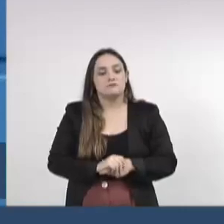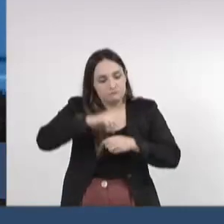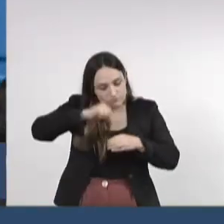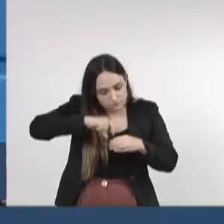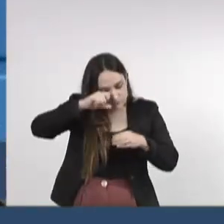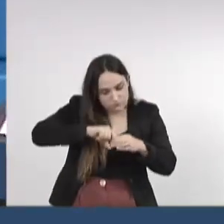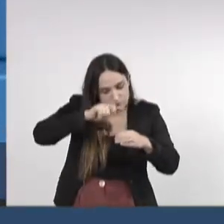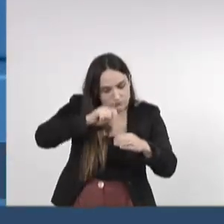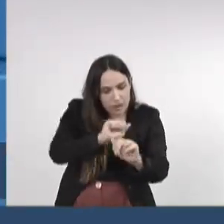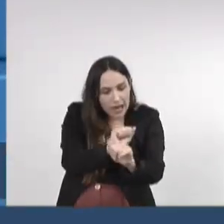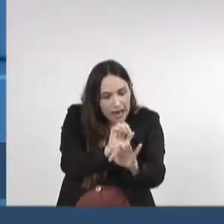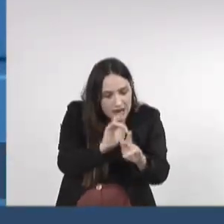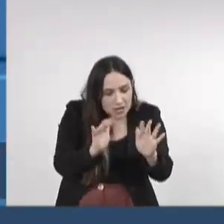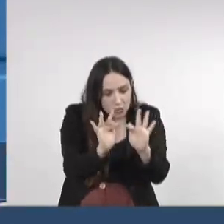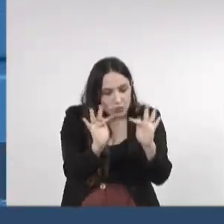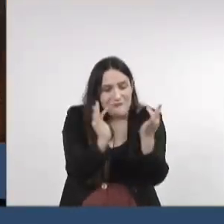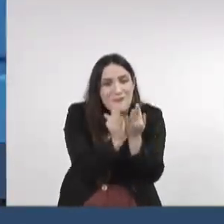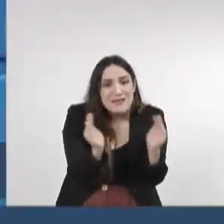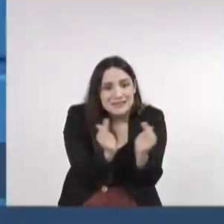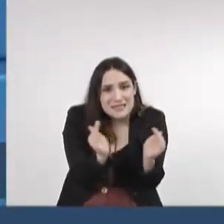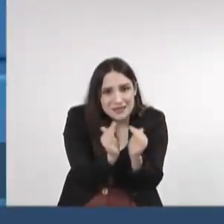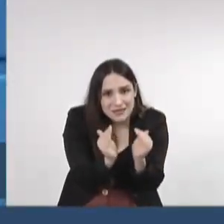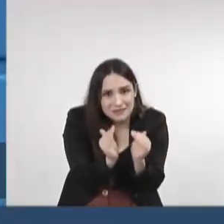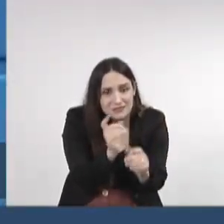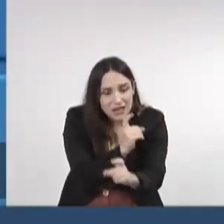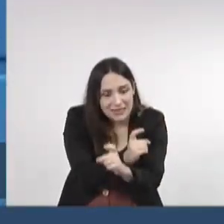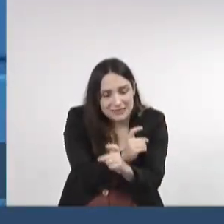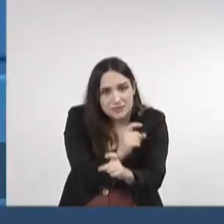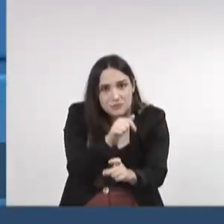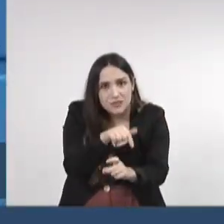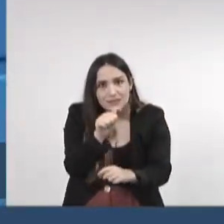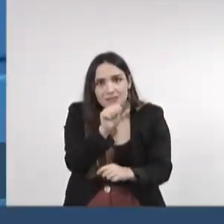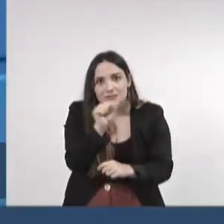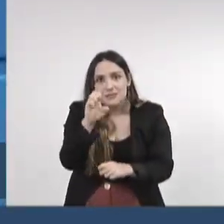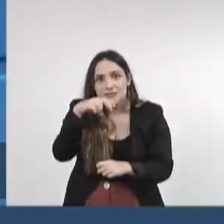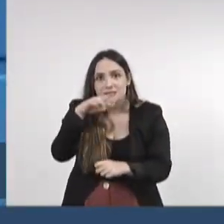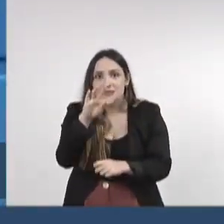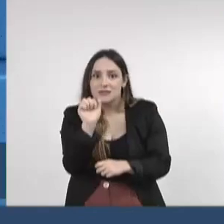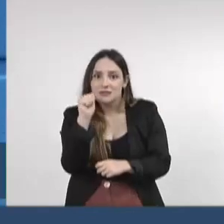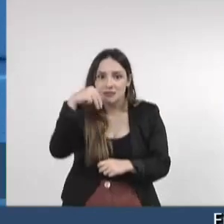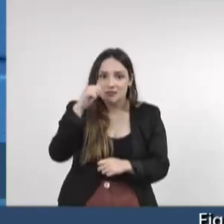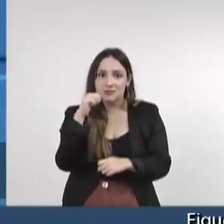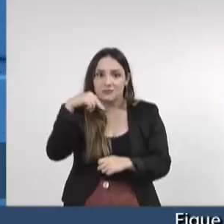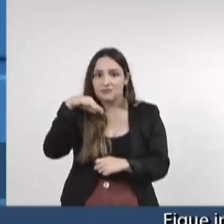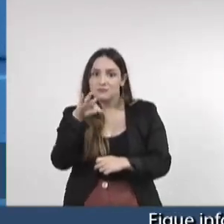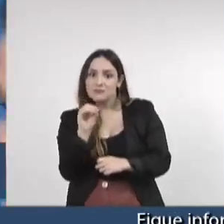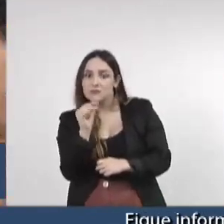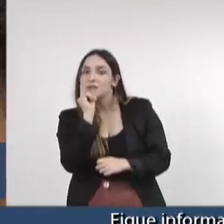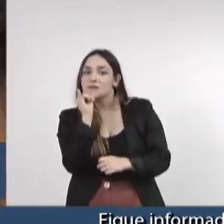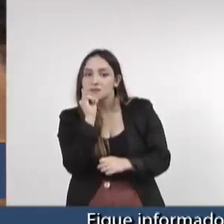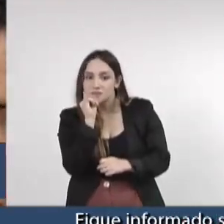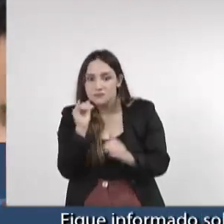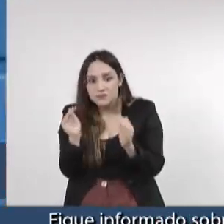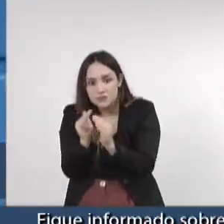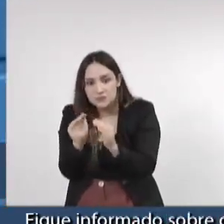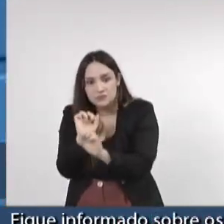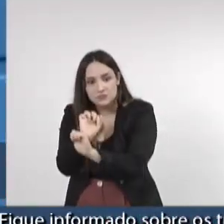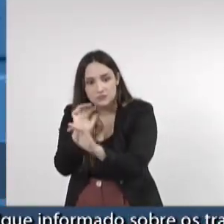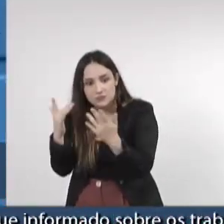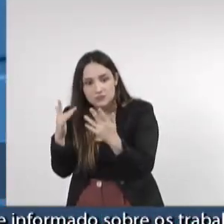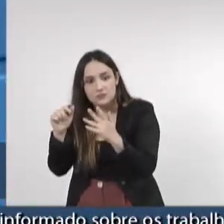elegi deputado, Coronel Davi, deputado estadual, vim com essa finalidade, com essa missão,